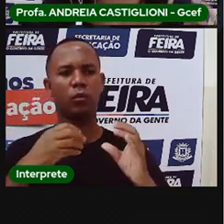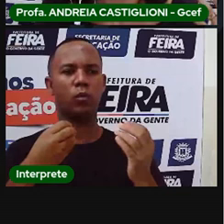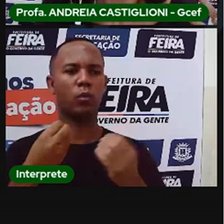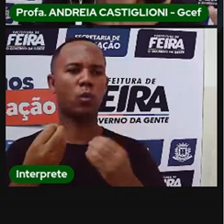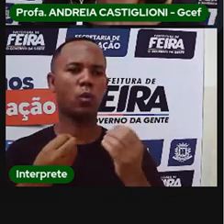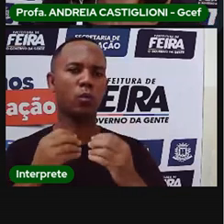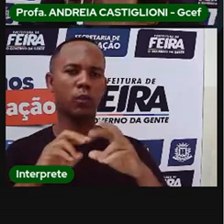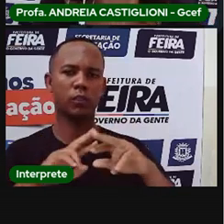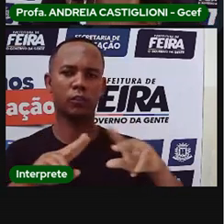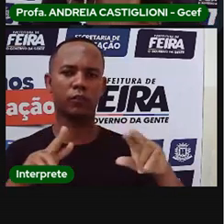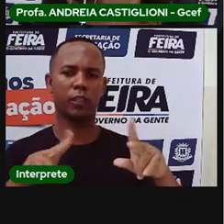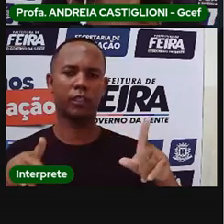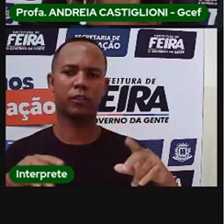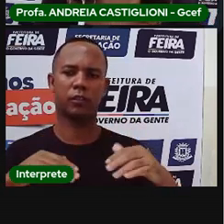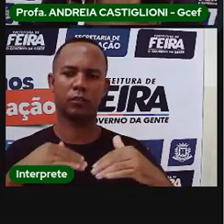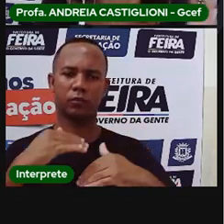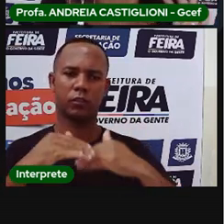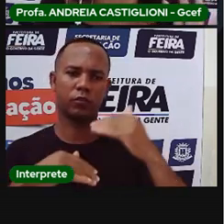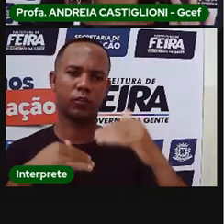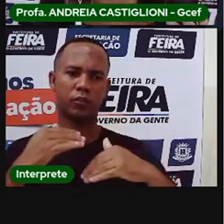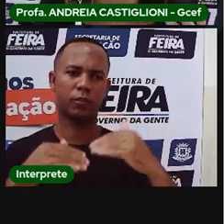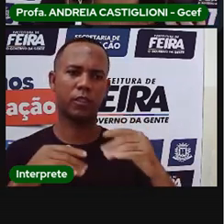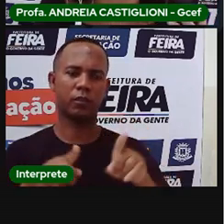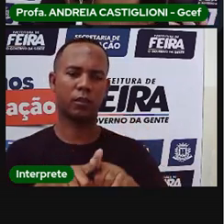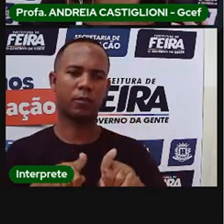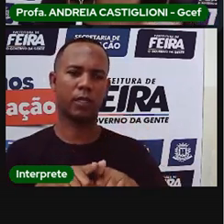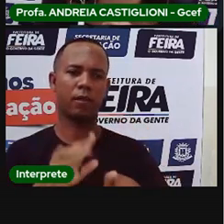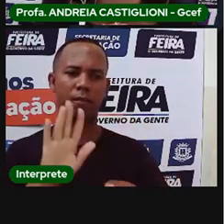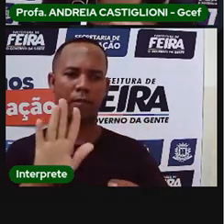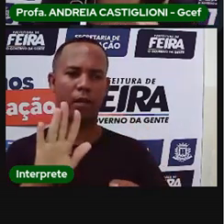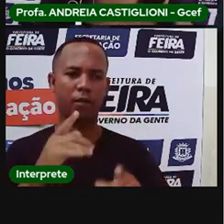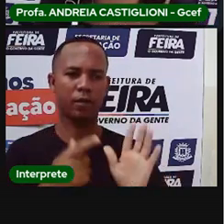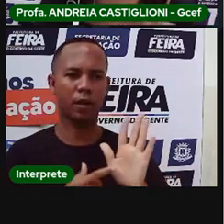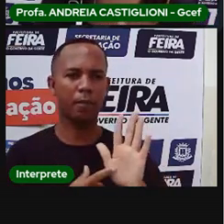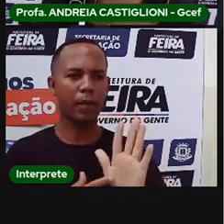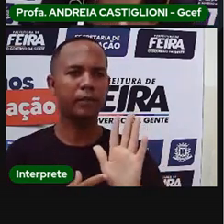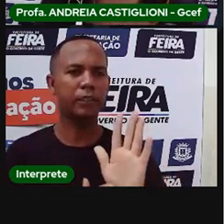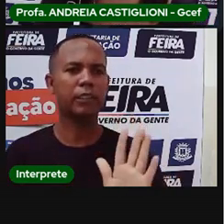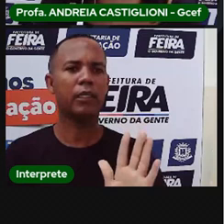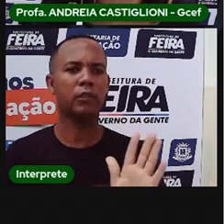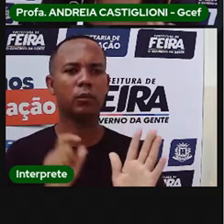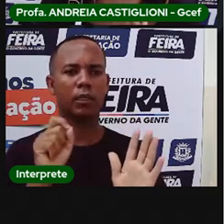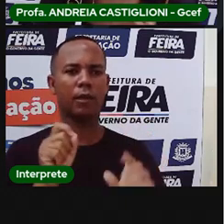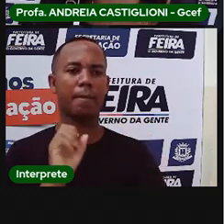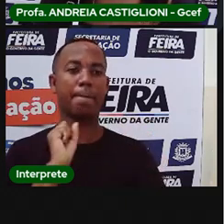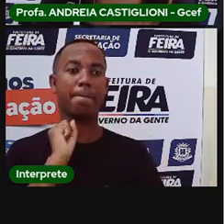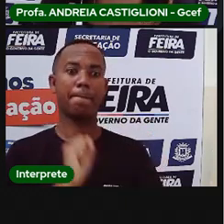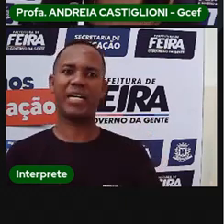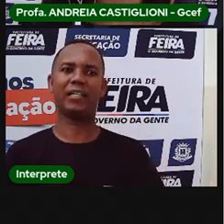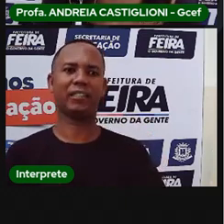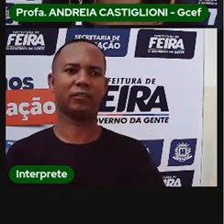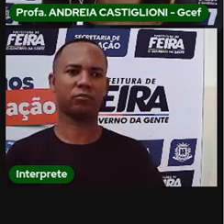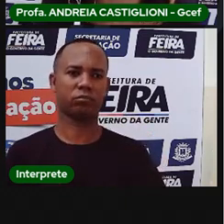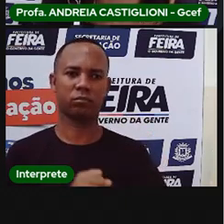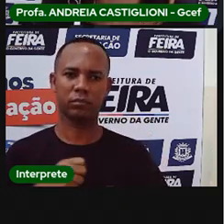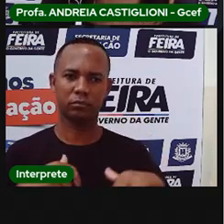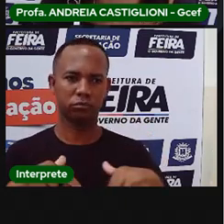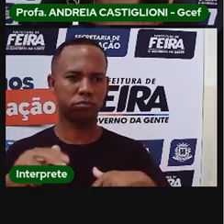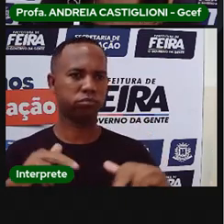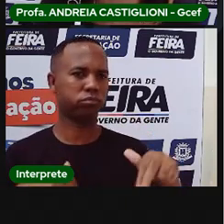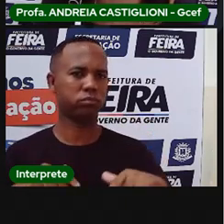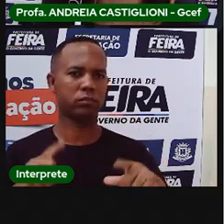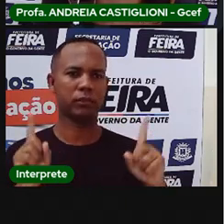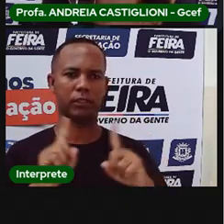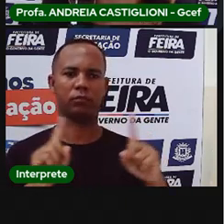recursos para gerar um movimento, mas a imagem mesmo que é apresentada, ela é estática, ela é parada, ela não se movimenta, como esse Caminhos